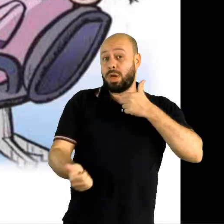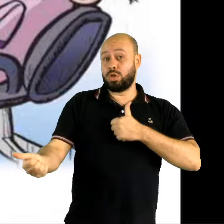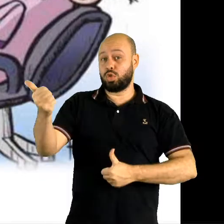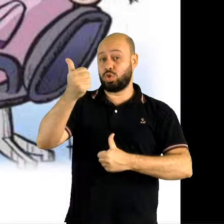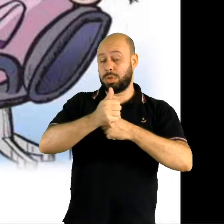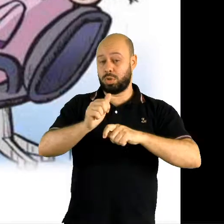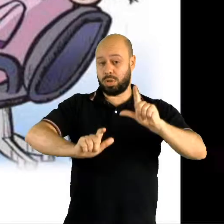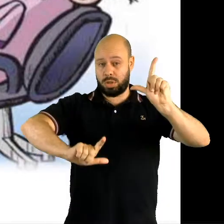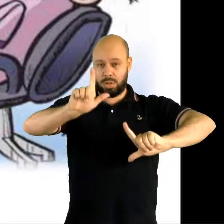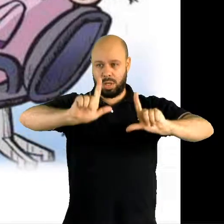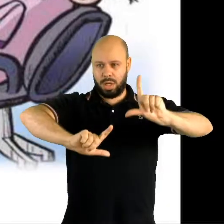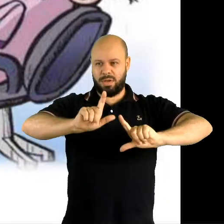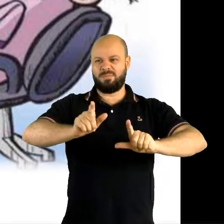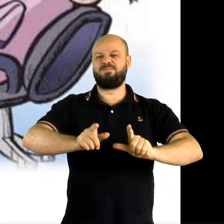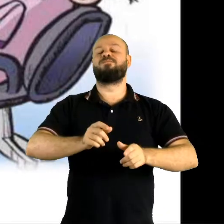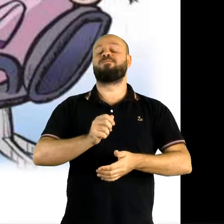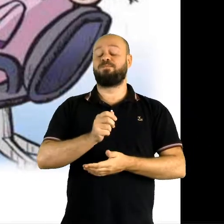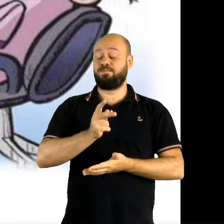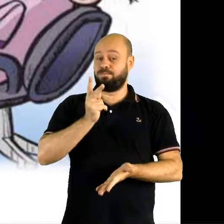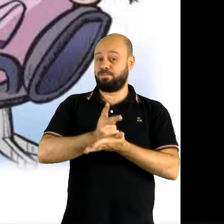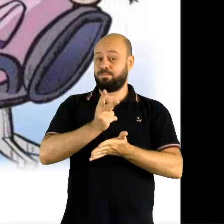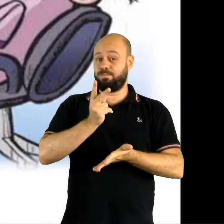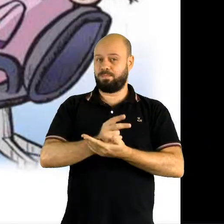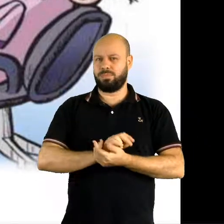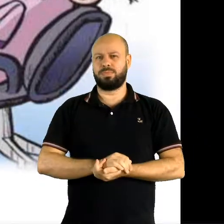TV mesmo. E aí?